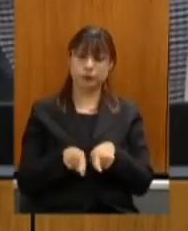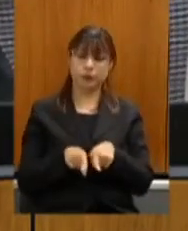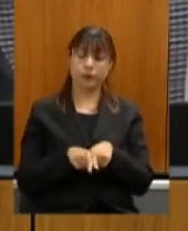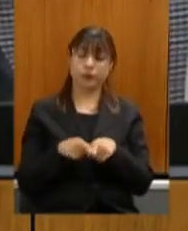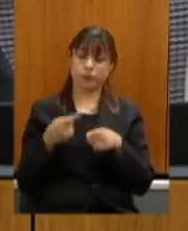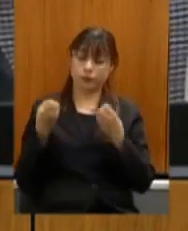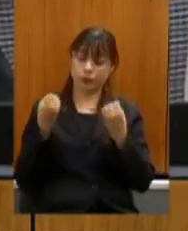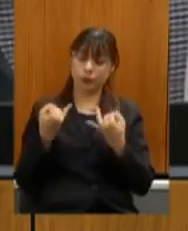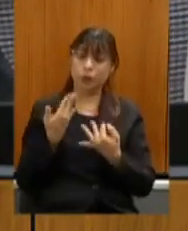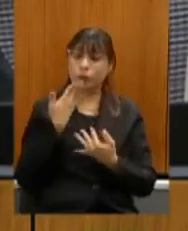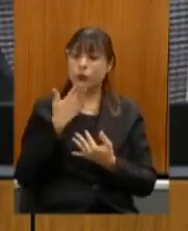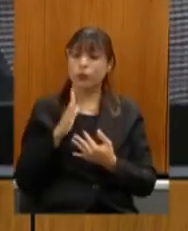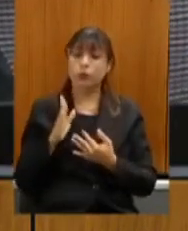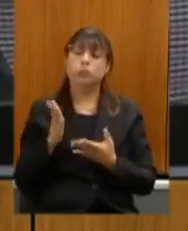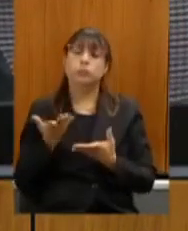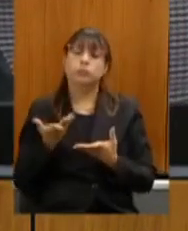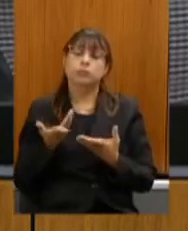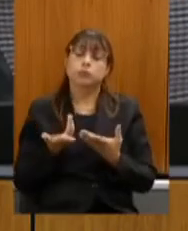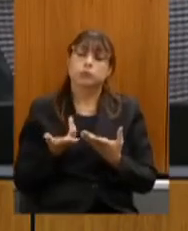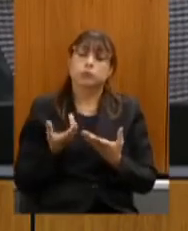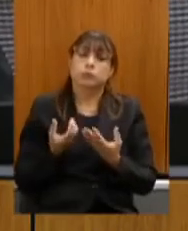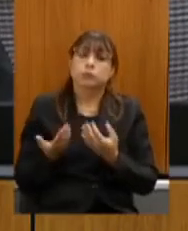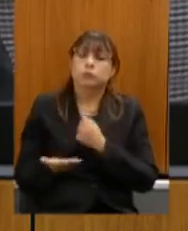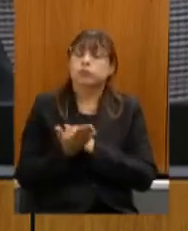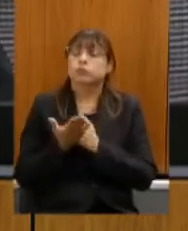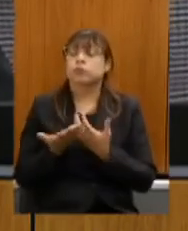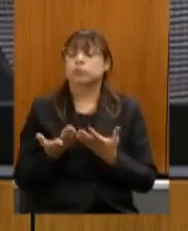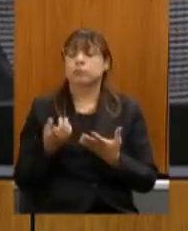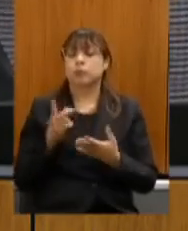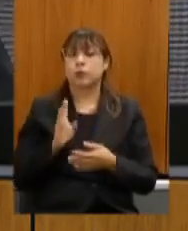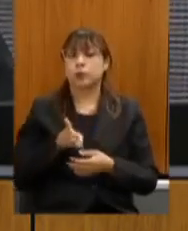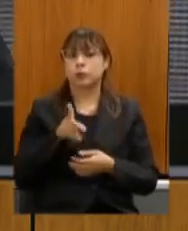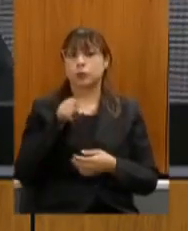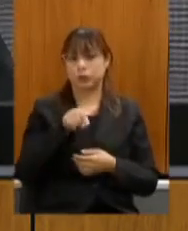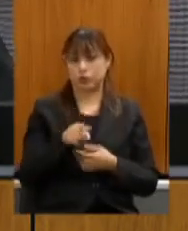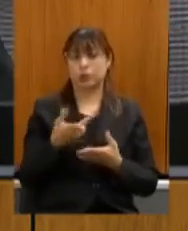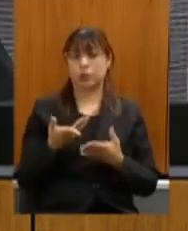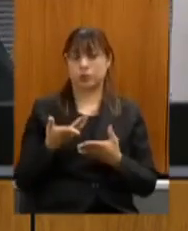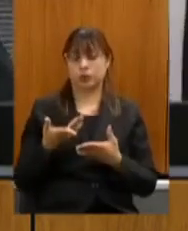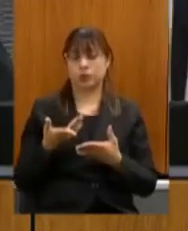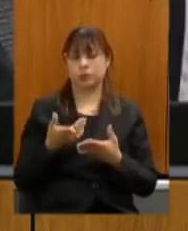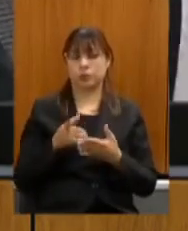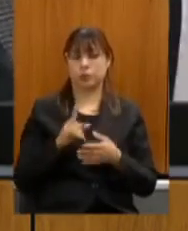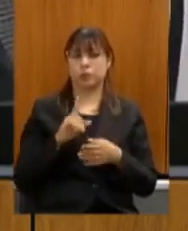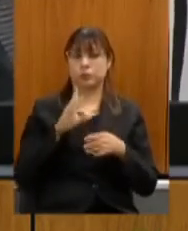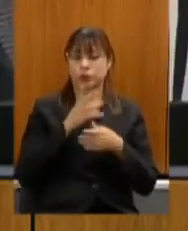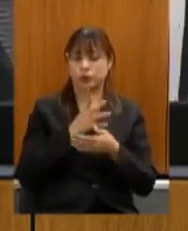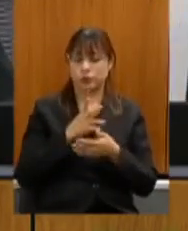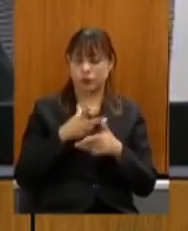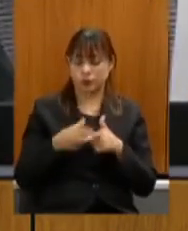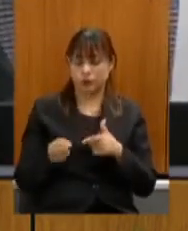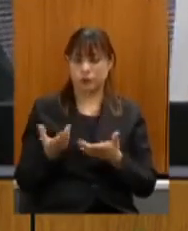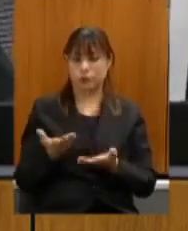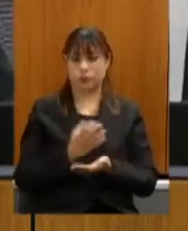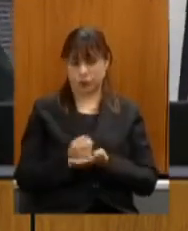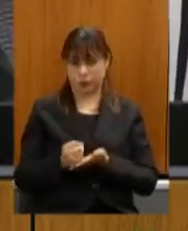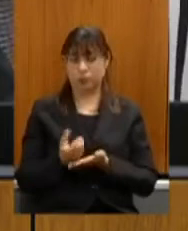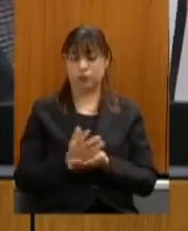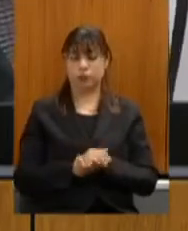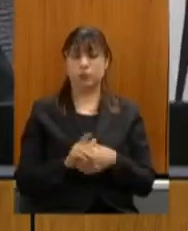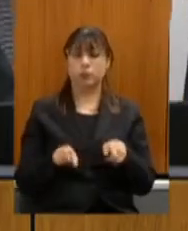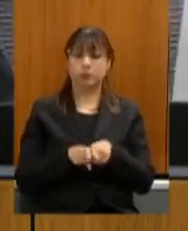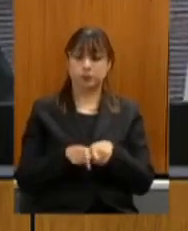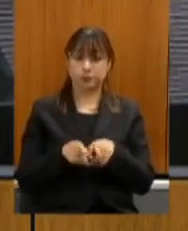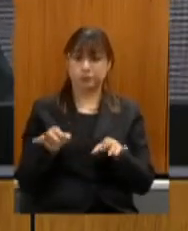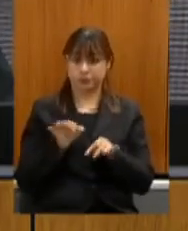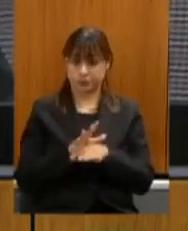quais serão os benefícios da prorrogação aludida caso existam editais lançados pela secretaria